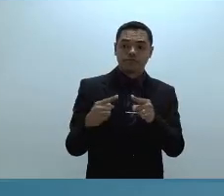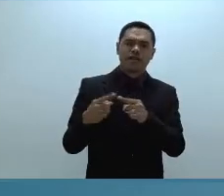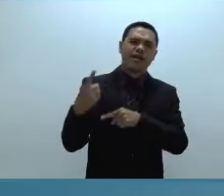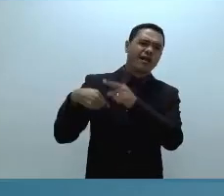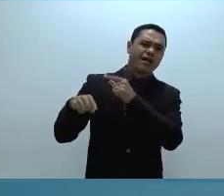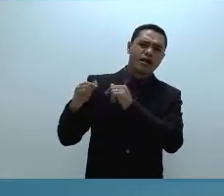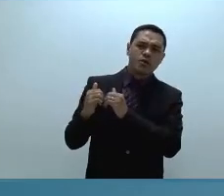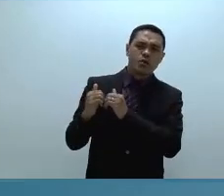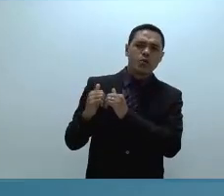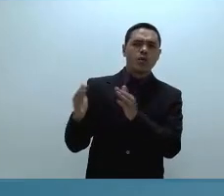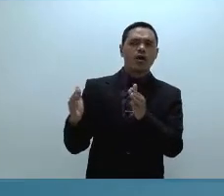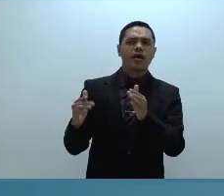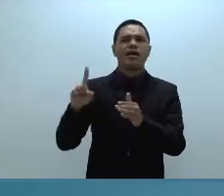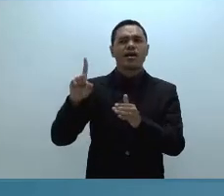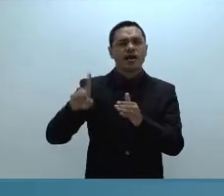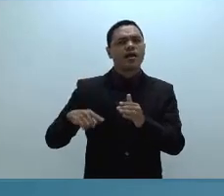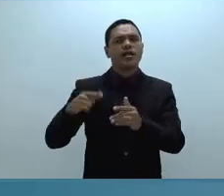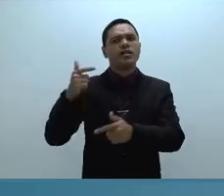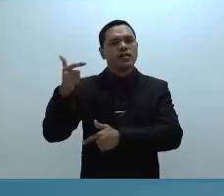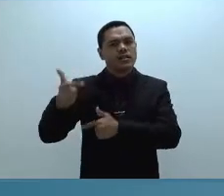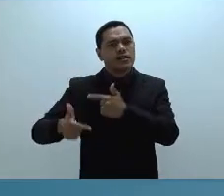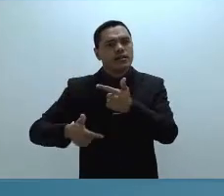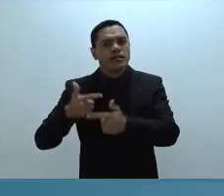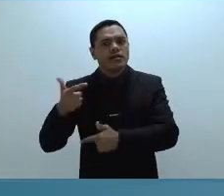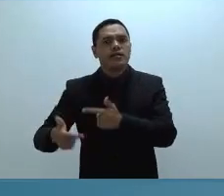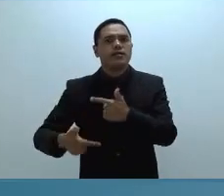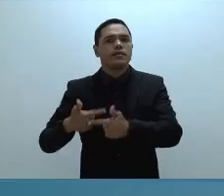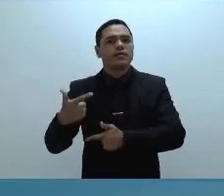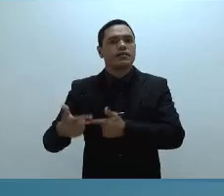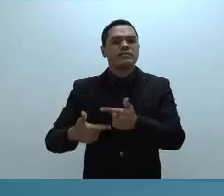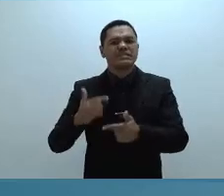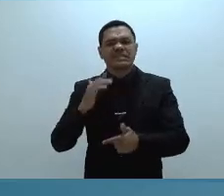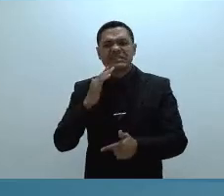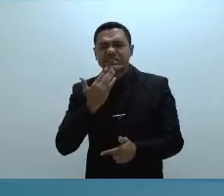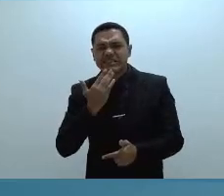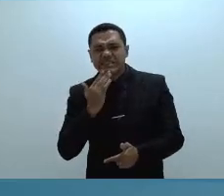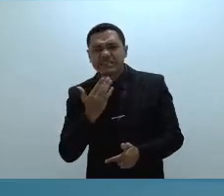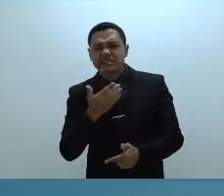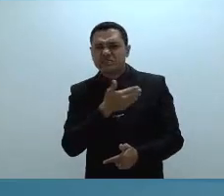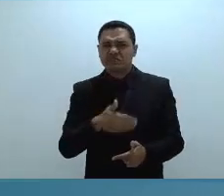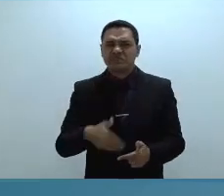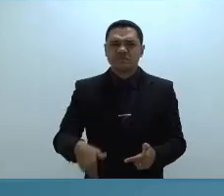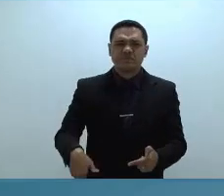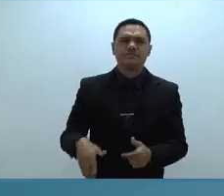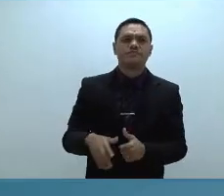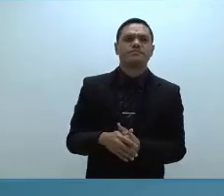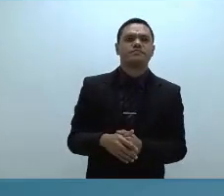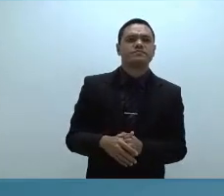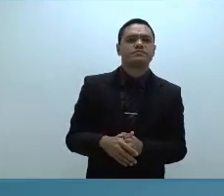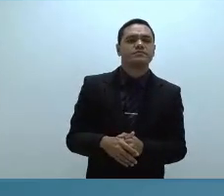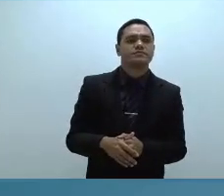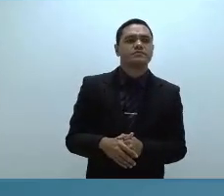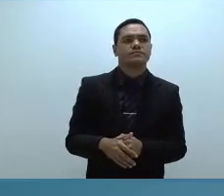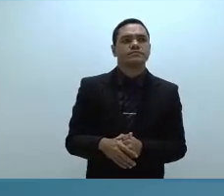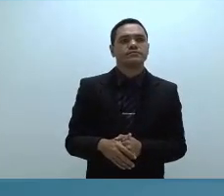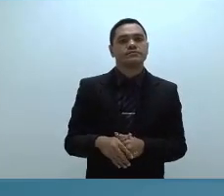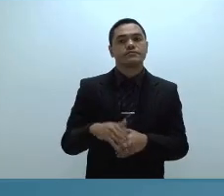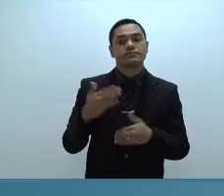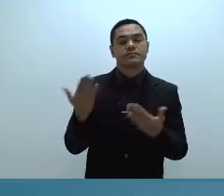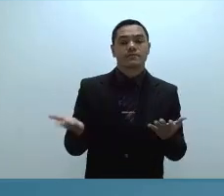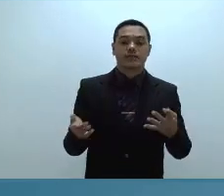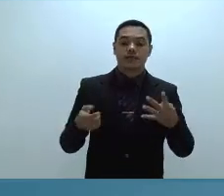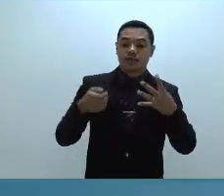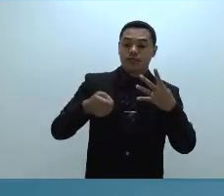ocorrer precisamos de uma manifestação do serviço público, e nesse caso a remoçosa da jurisprudência do